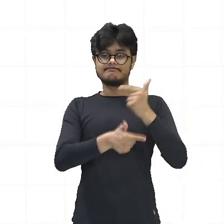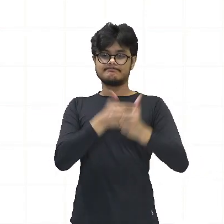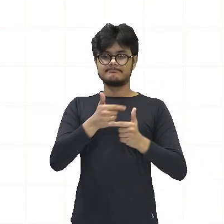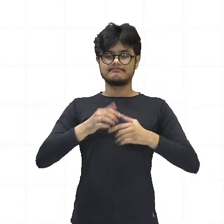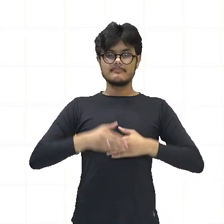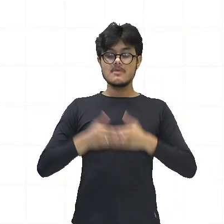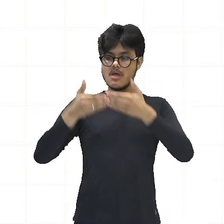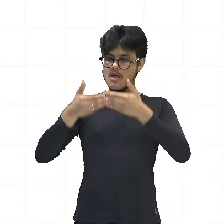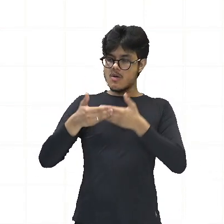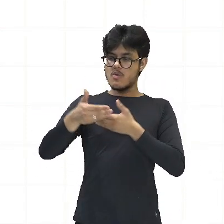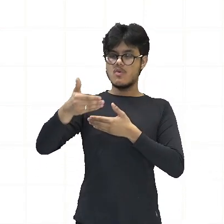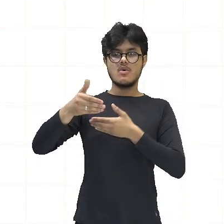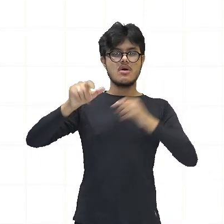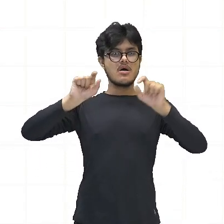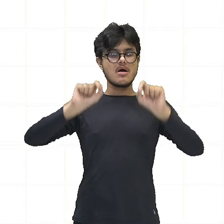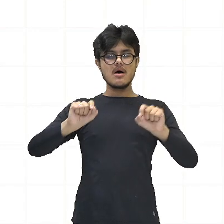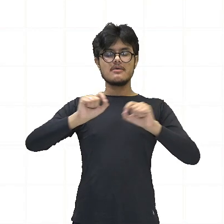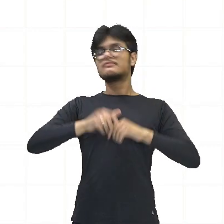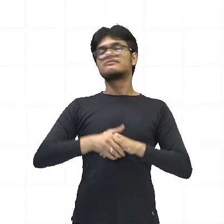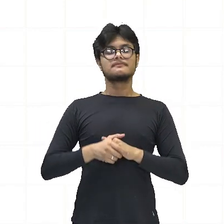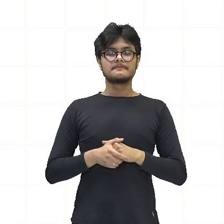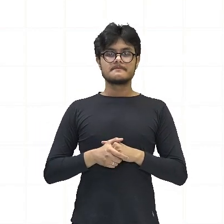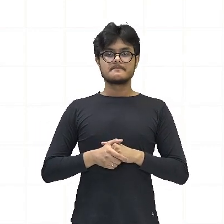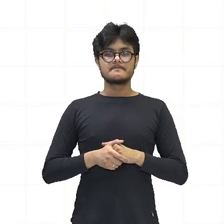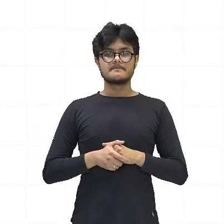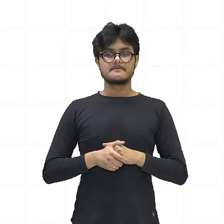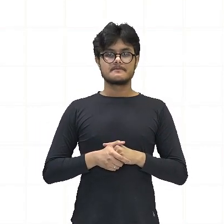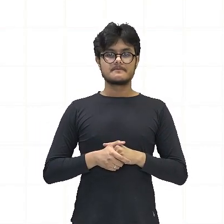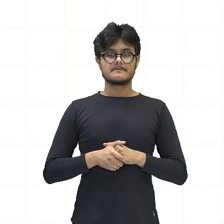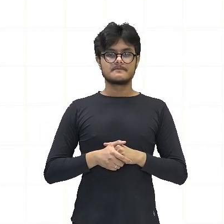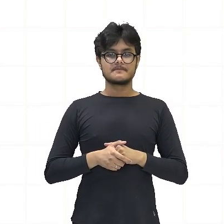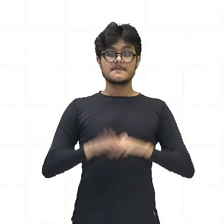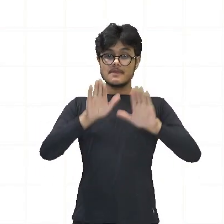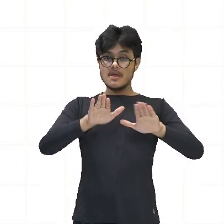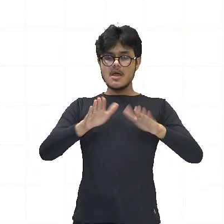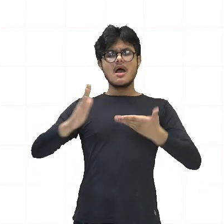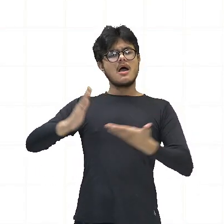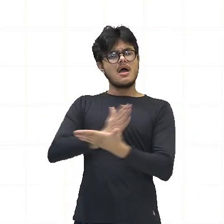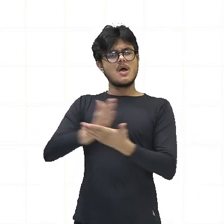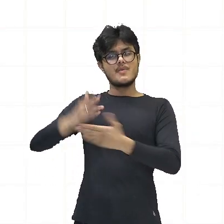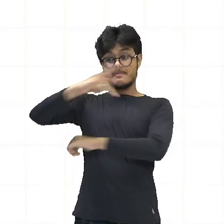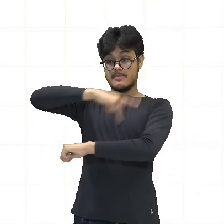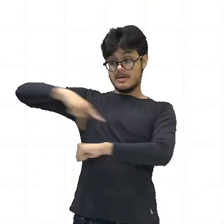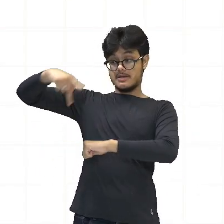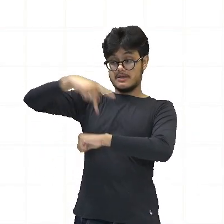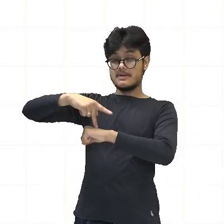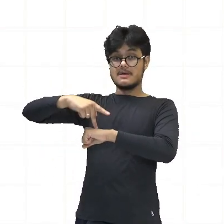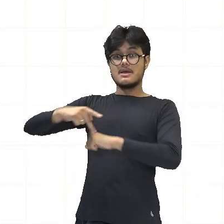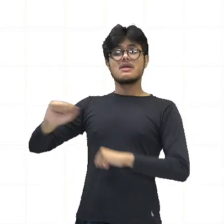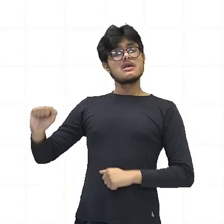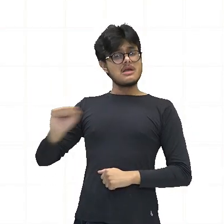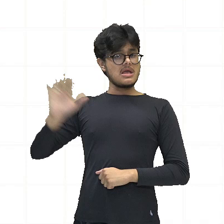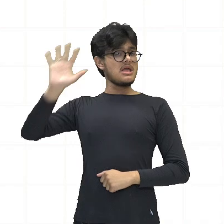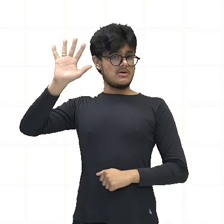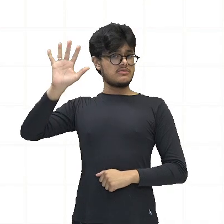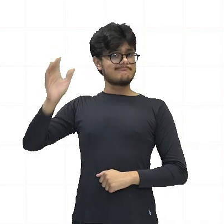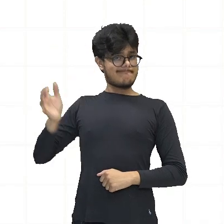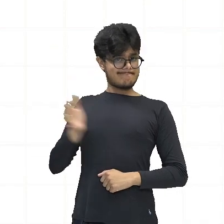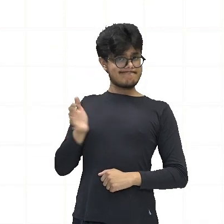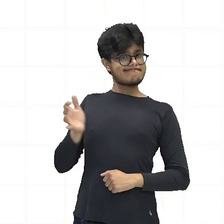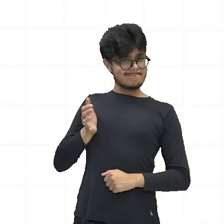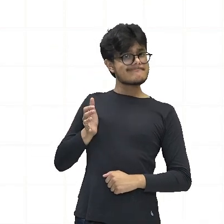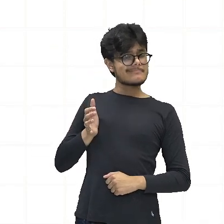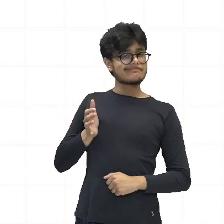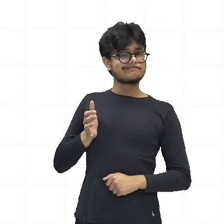novos caminhos para o enriquecimento de países pioneiros da Revolução Industrial. Então,